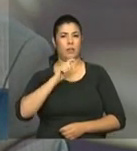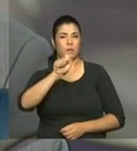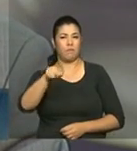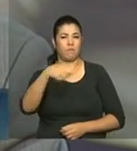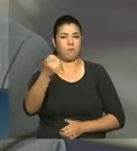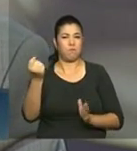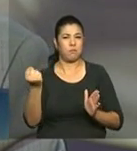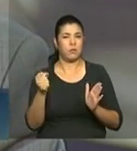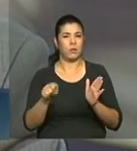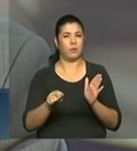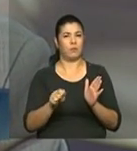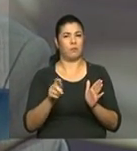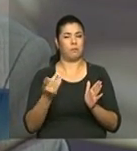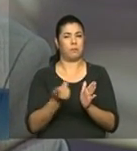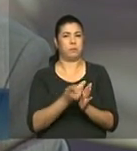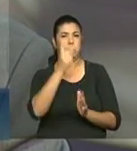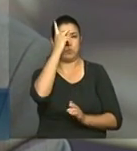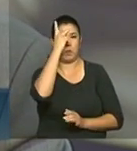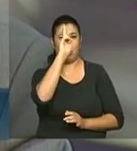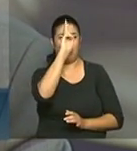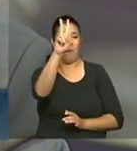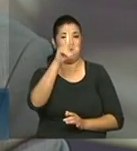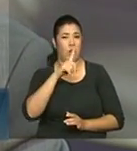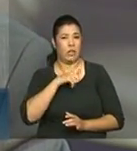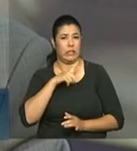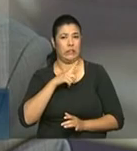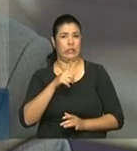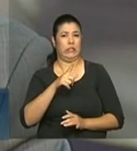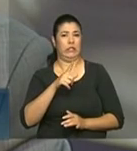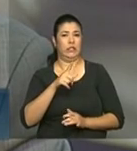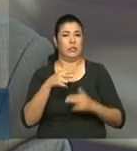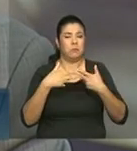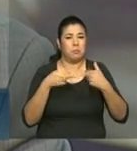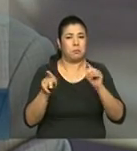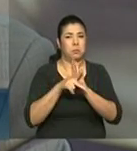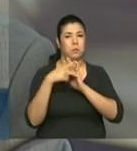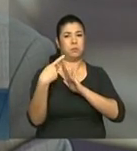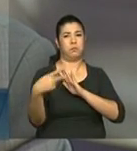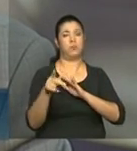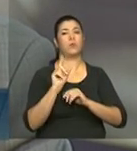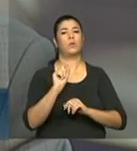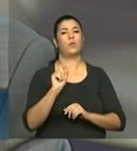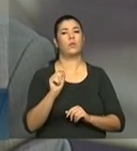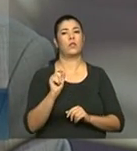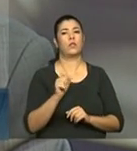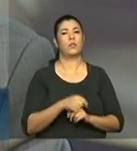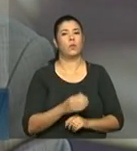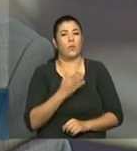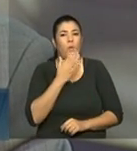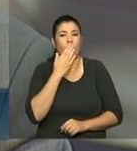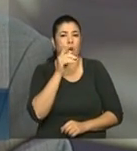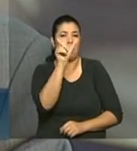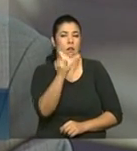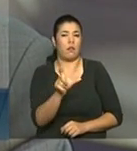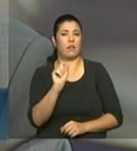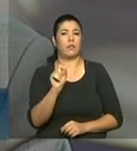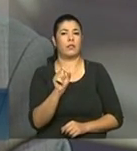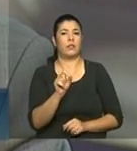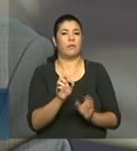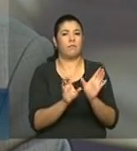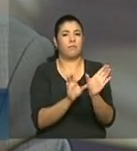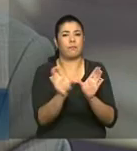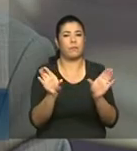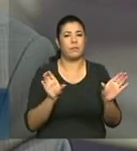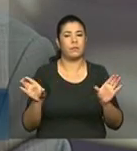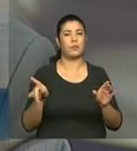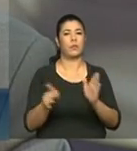que vem sendo enfrentado objetivamente, mas também por este padrão de distribuição